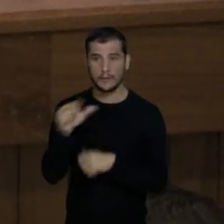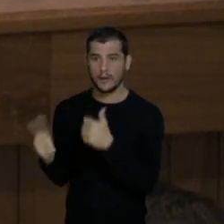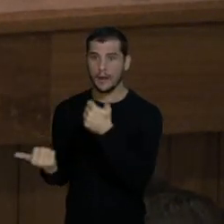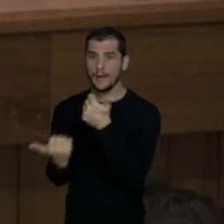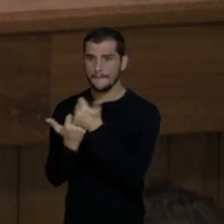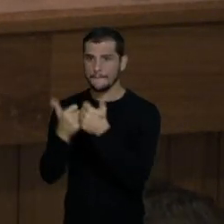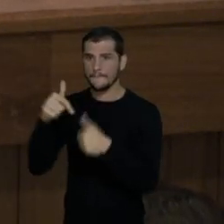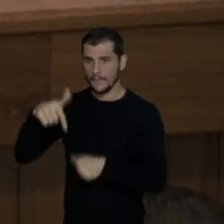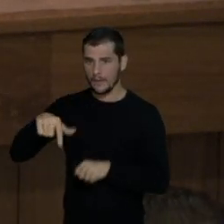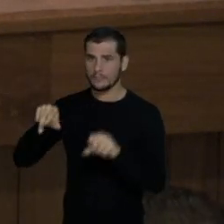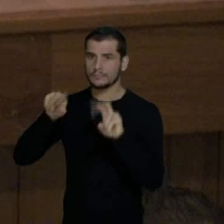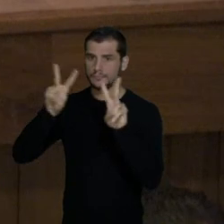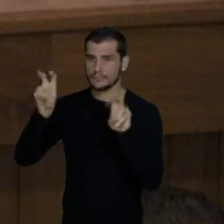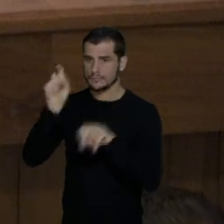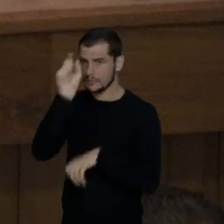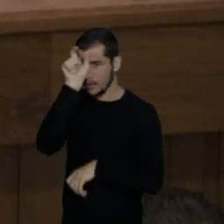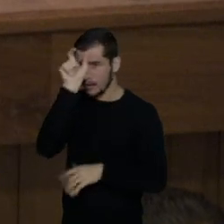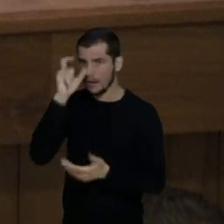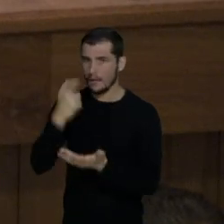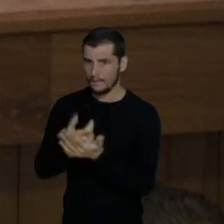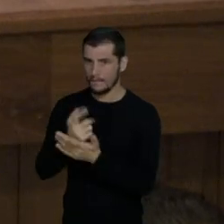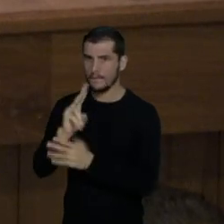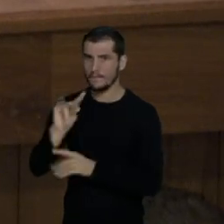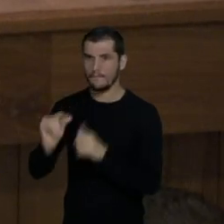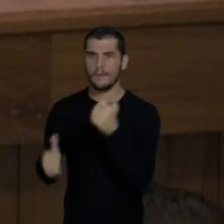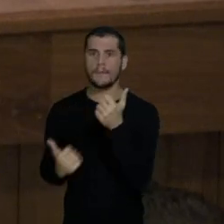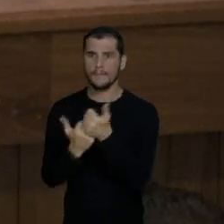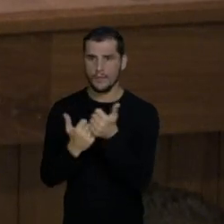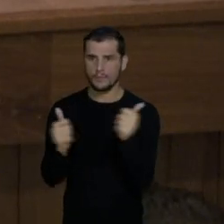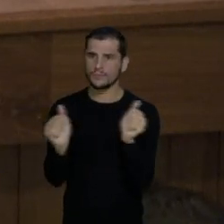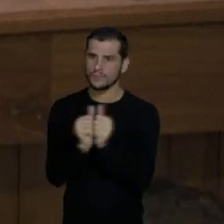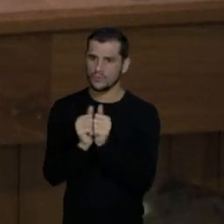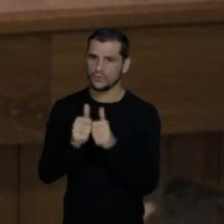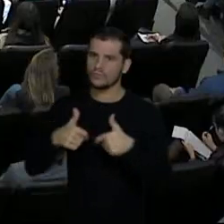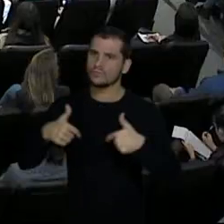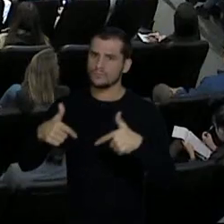então vocês terão o apoio e estamos juntos nessa briga